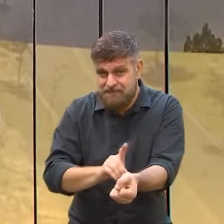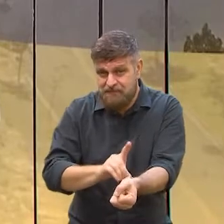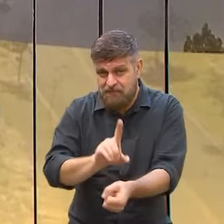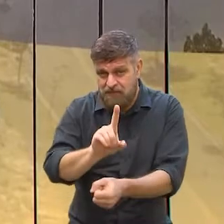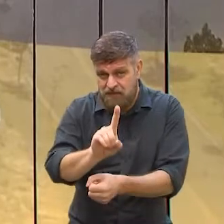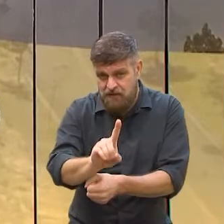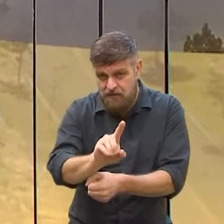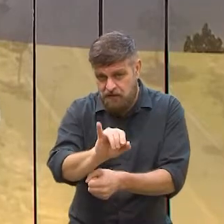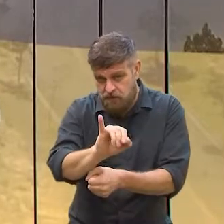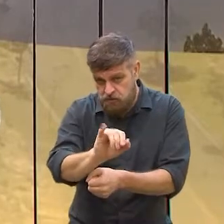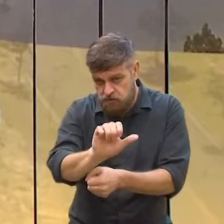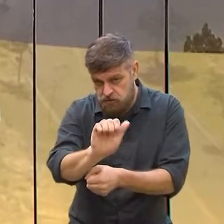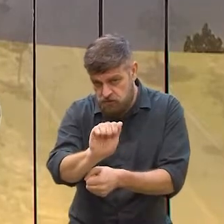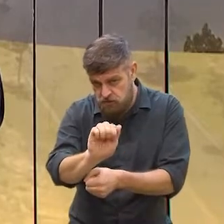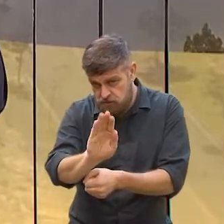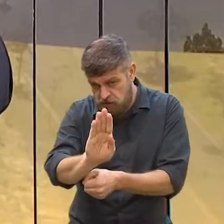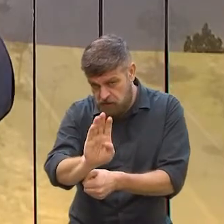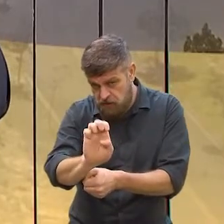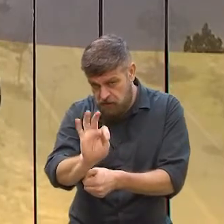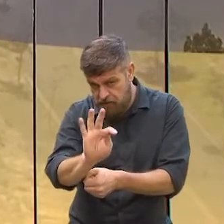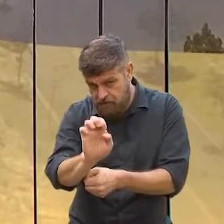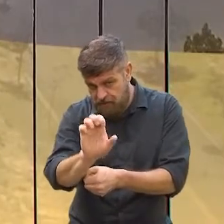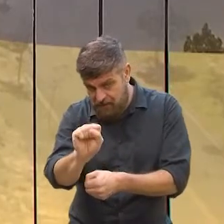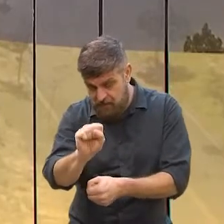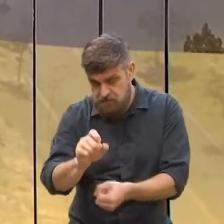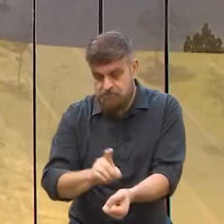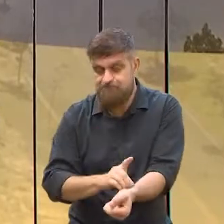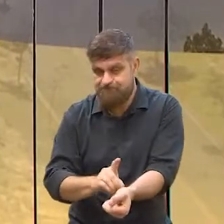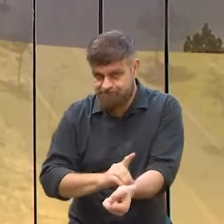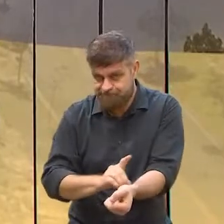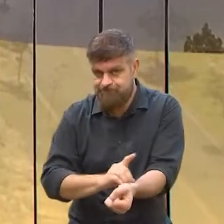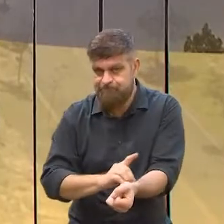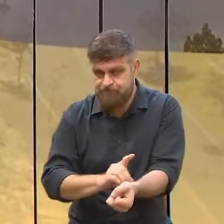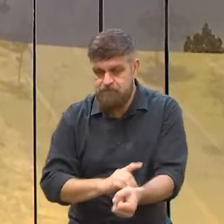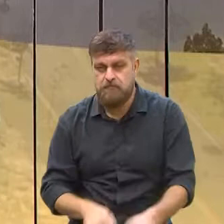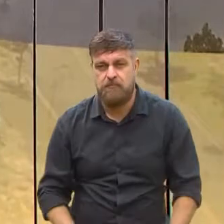bastante importante na obesidade,